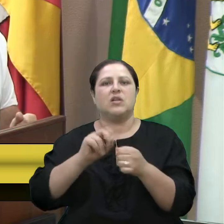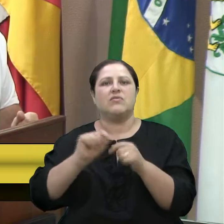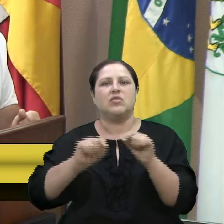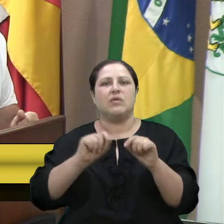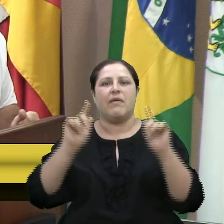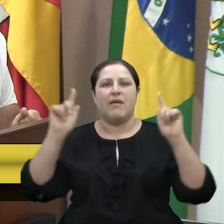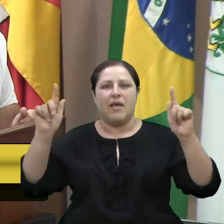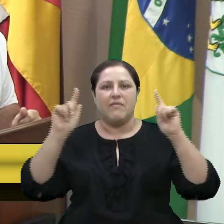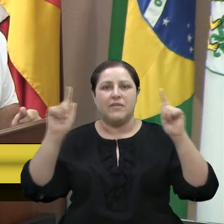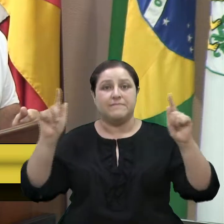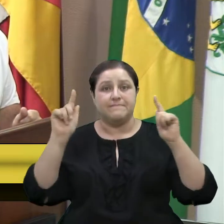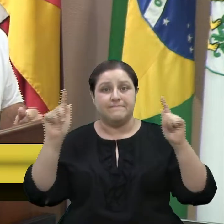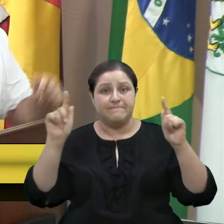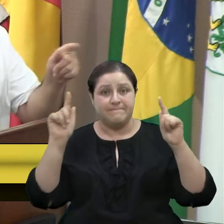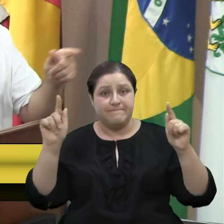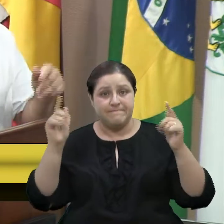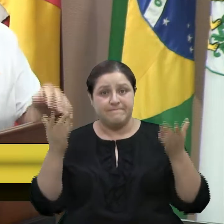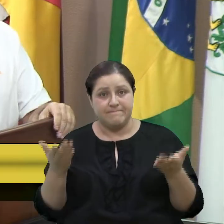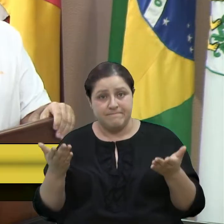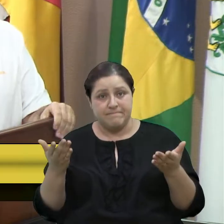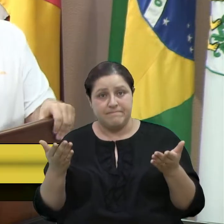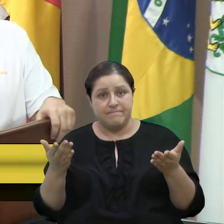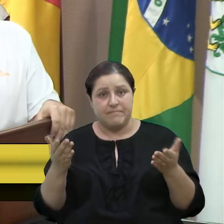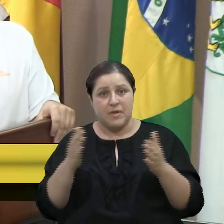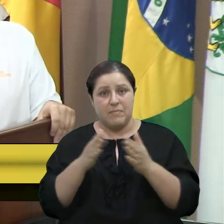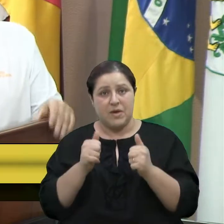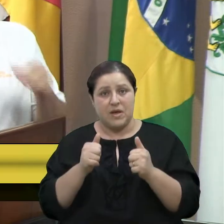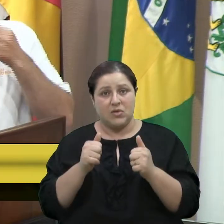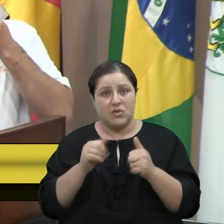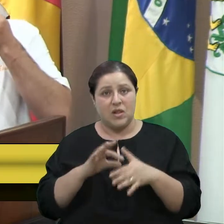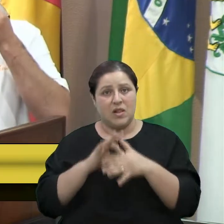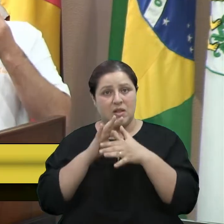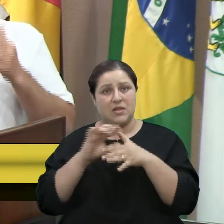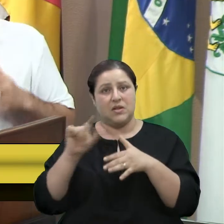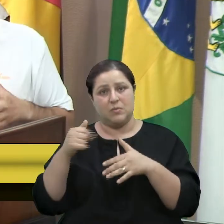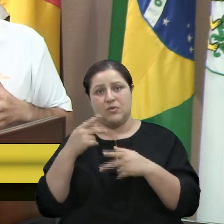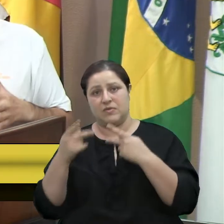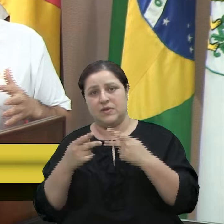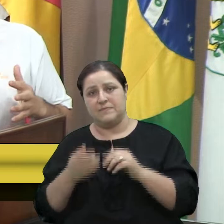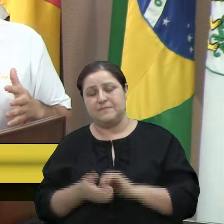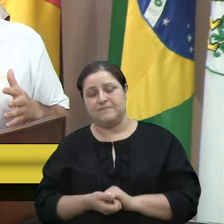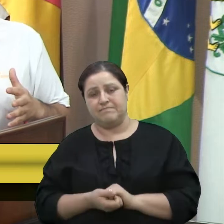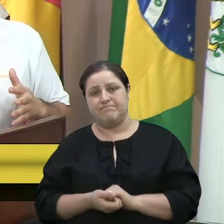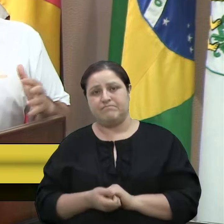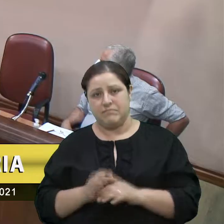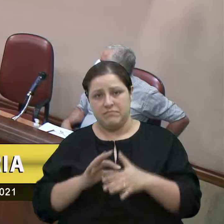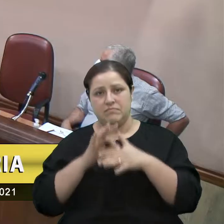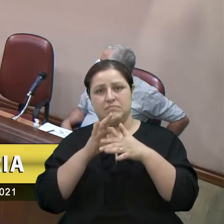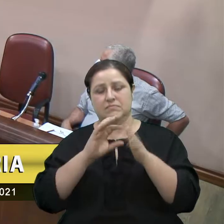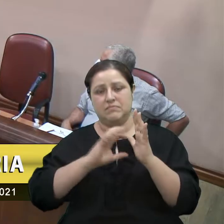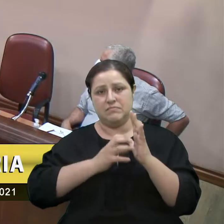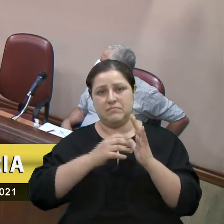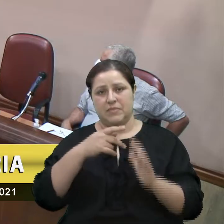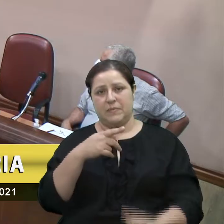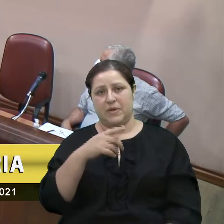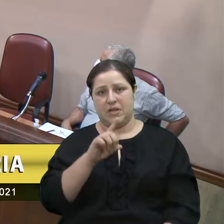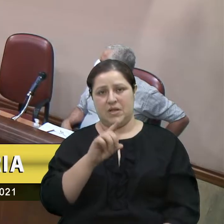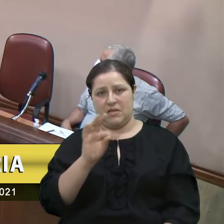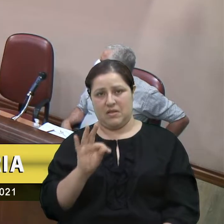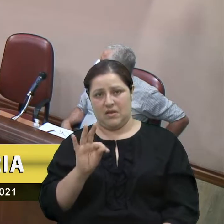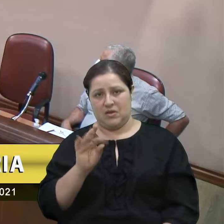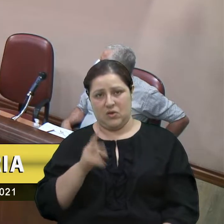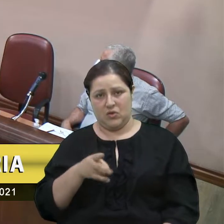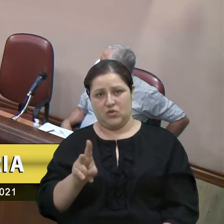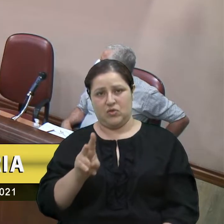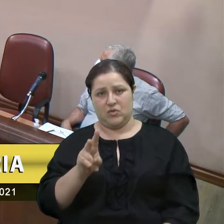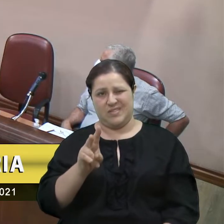greve. Peça uma declaração de líder para ceder os aparos. Em declaração de líder bancada do PDT permanece